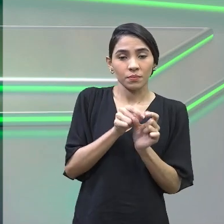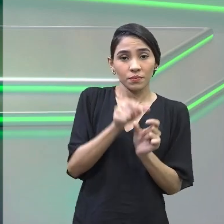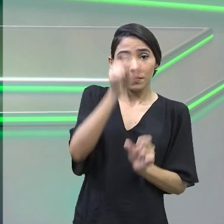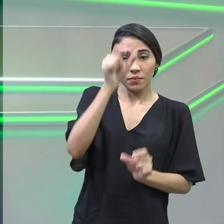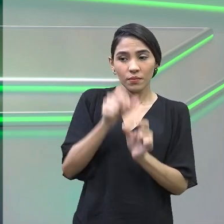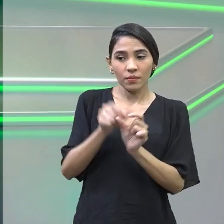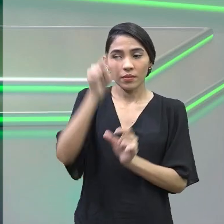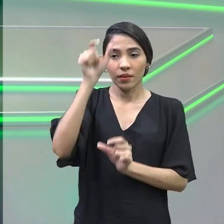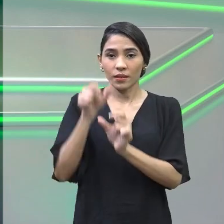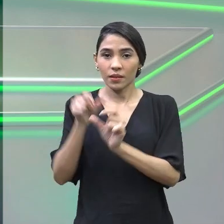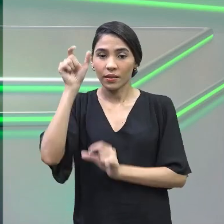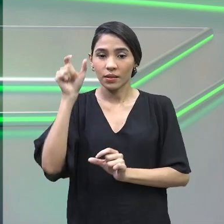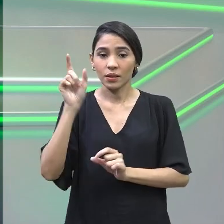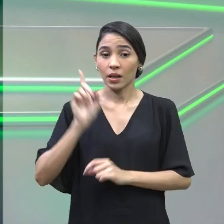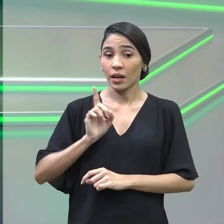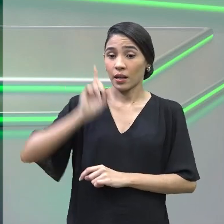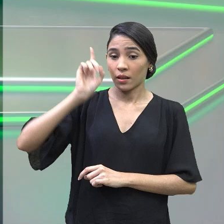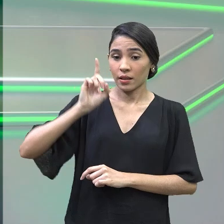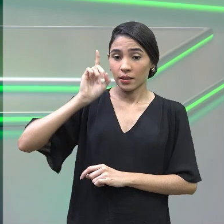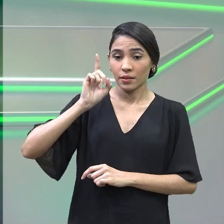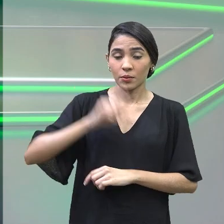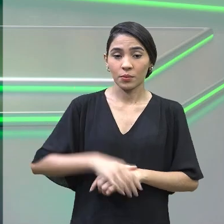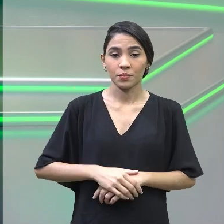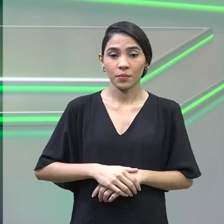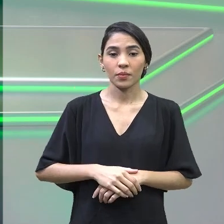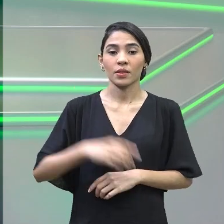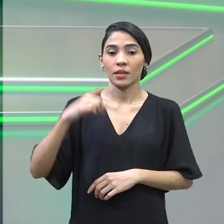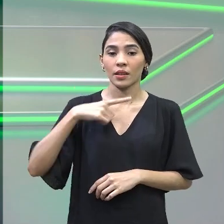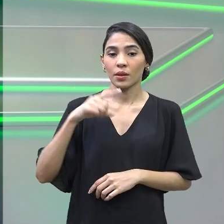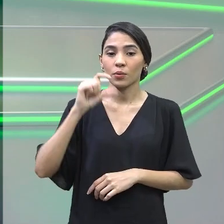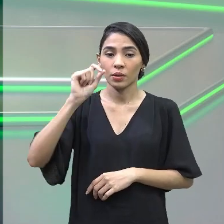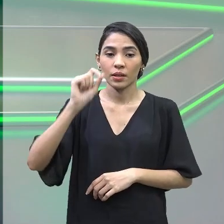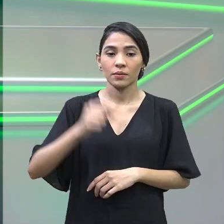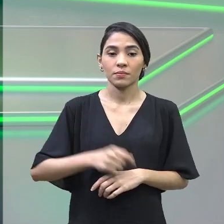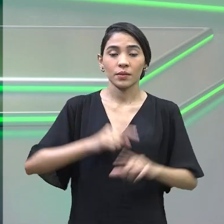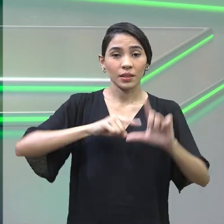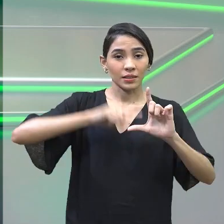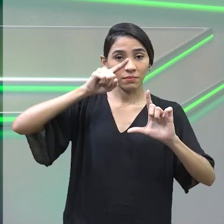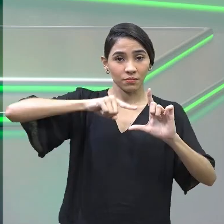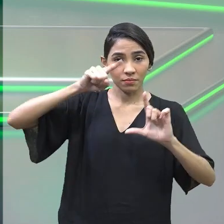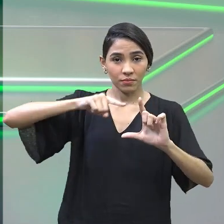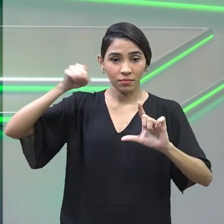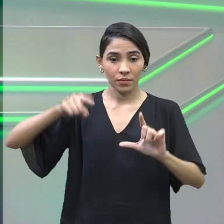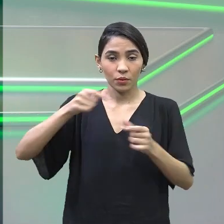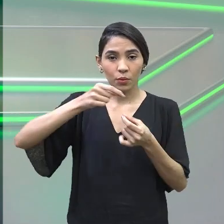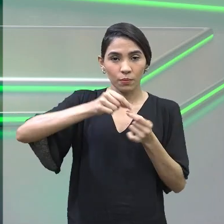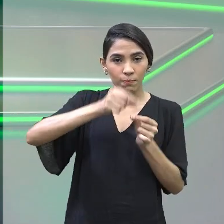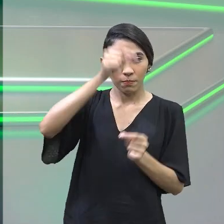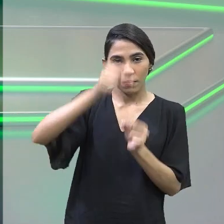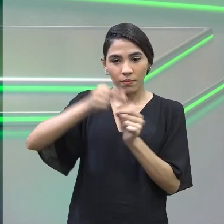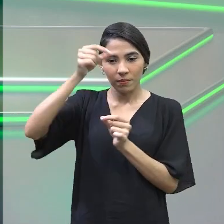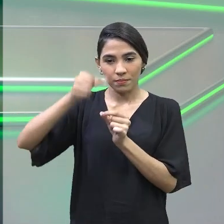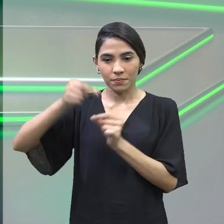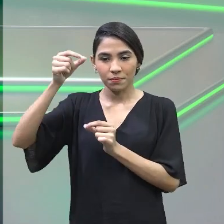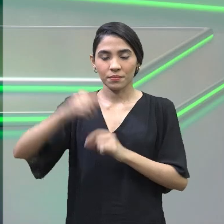colunas, certo? Olha esse aqui em cima. Temos aqui o gráfico ali, ó, o gráfico de barras,